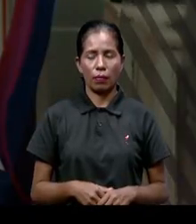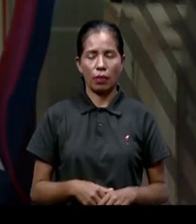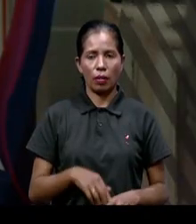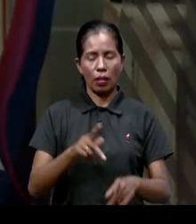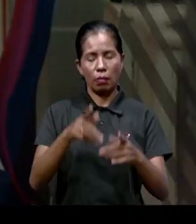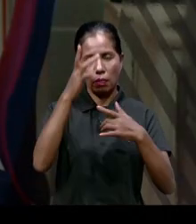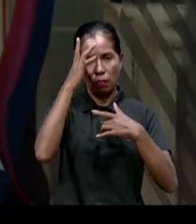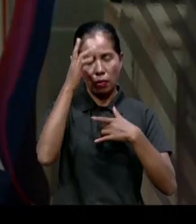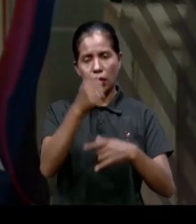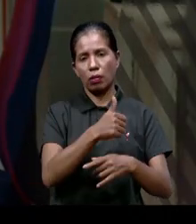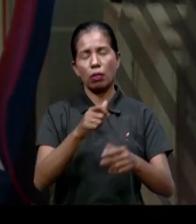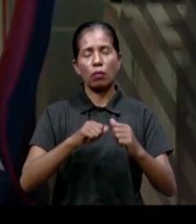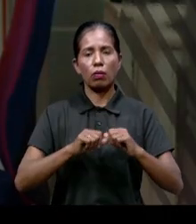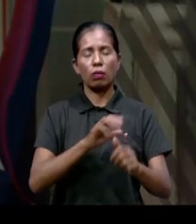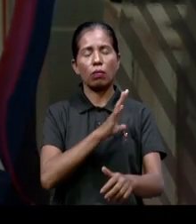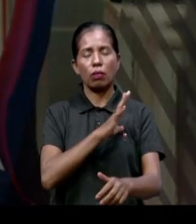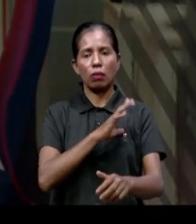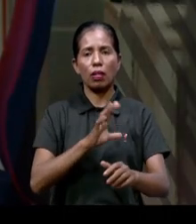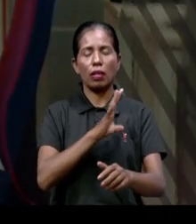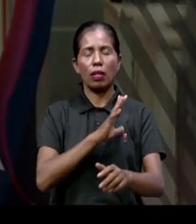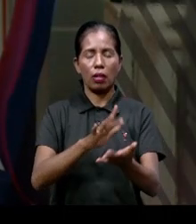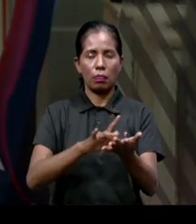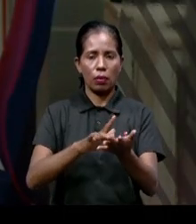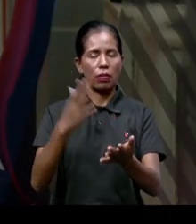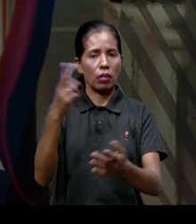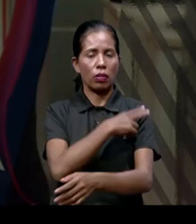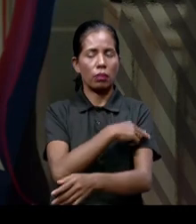Pasiente balun kontinua hein aimoruk ihe Ospital Nacional.